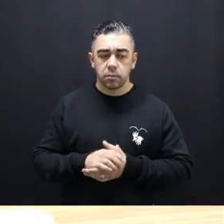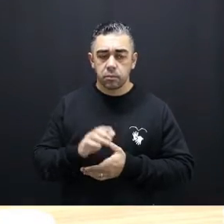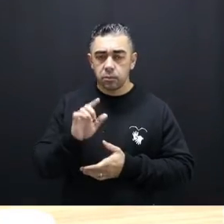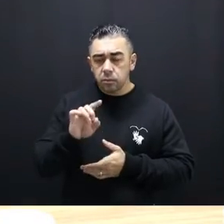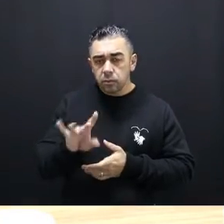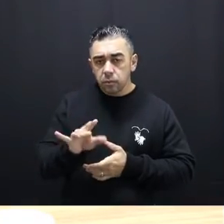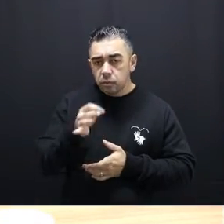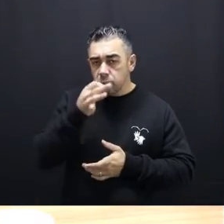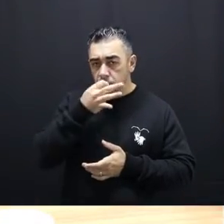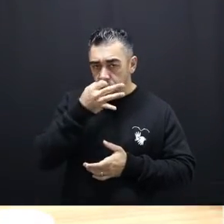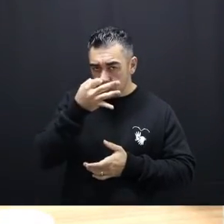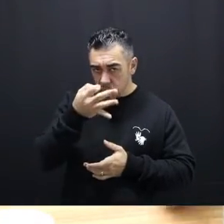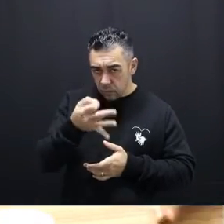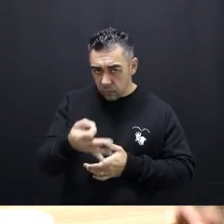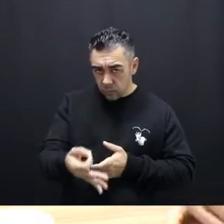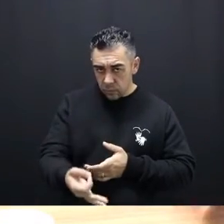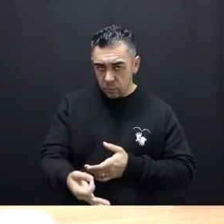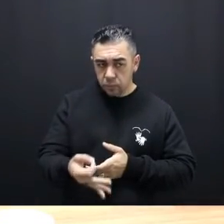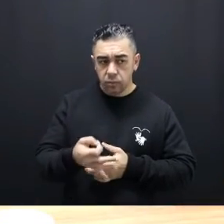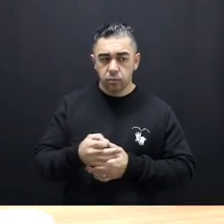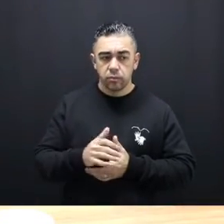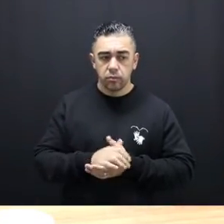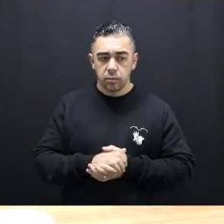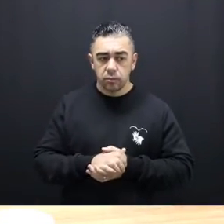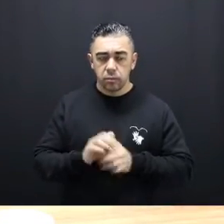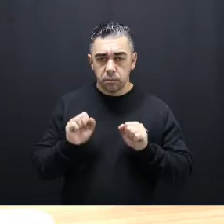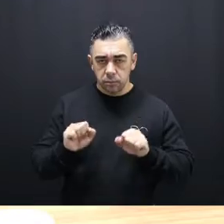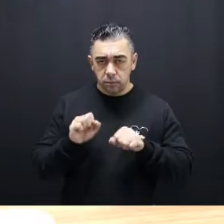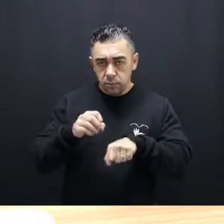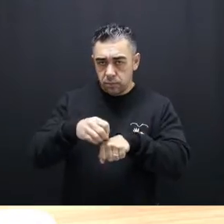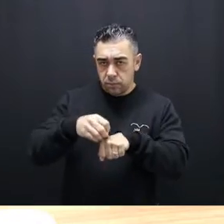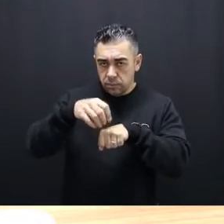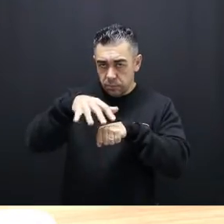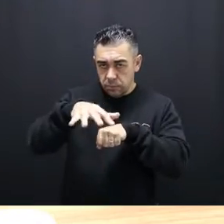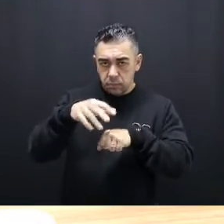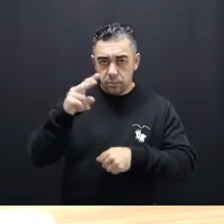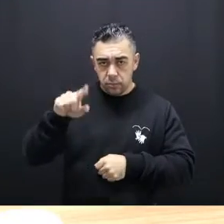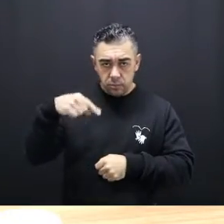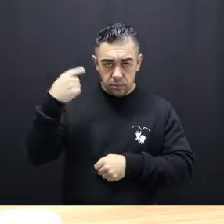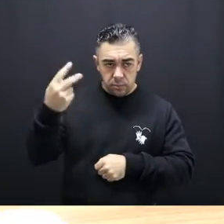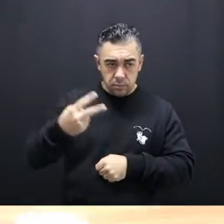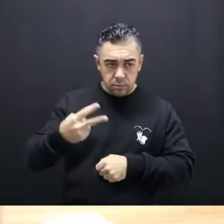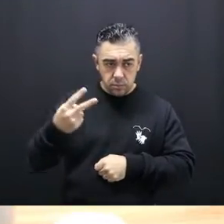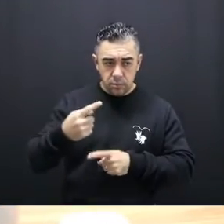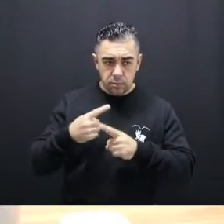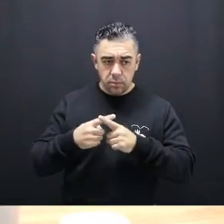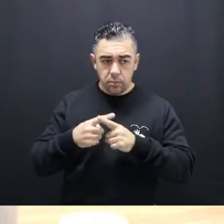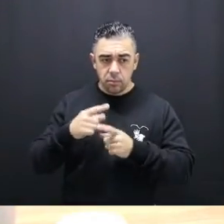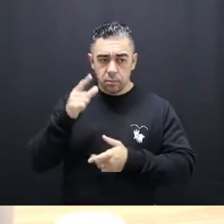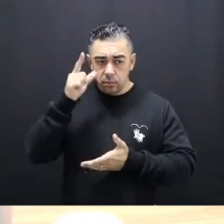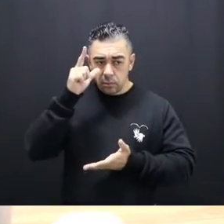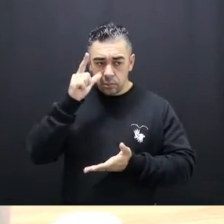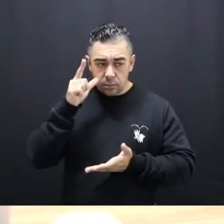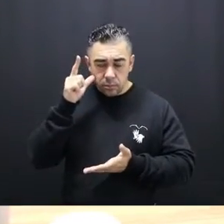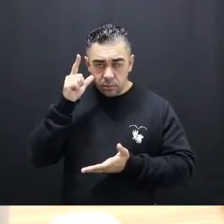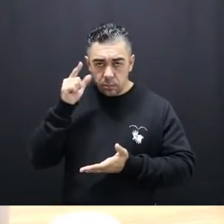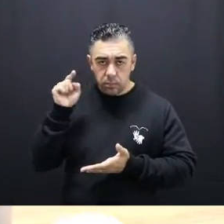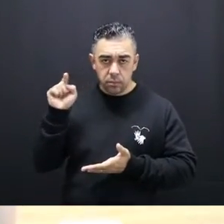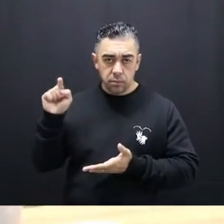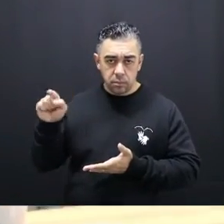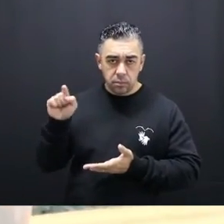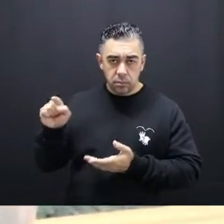sugestão se se puder acatar o segundo turno o Vereador Luiz Monteiro L daquela região